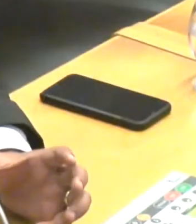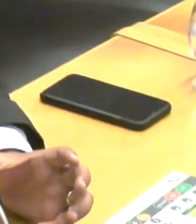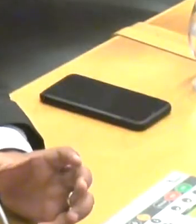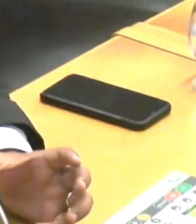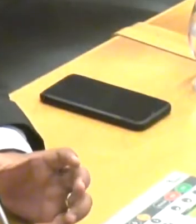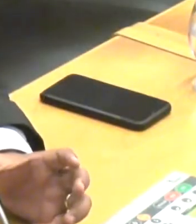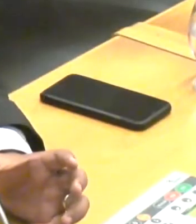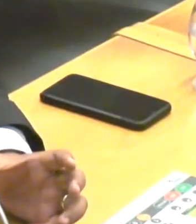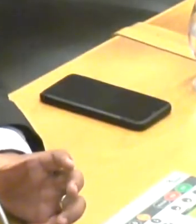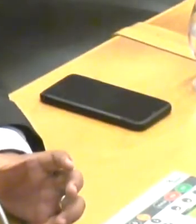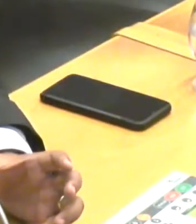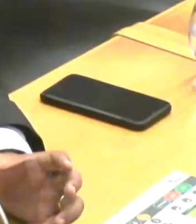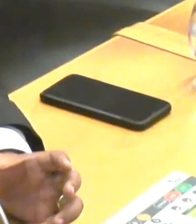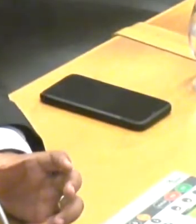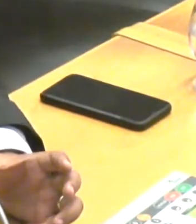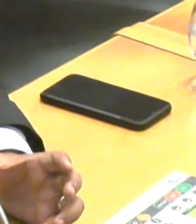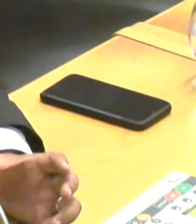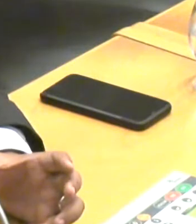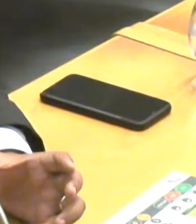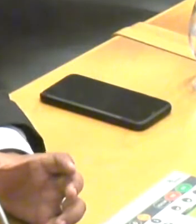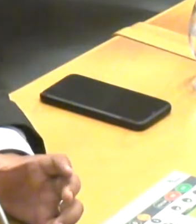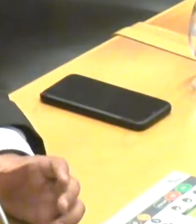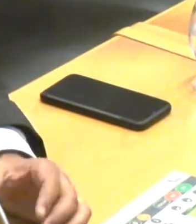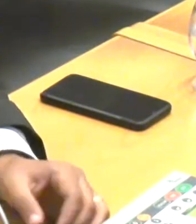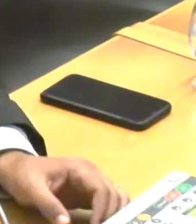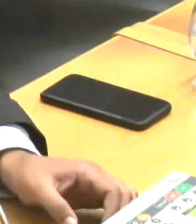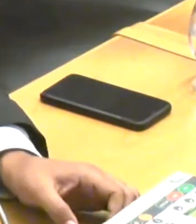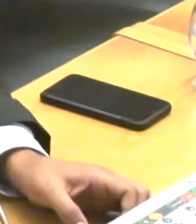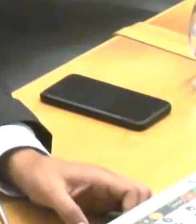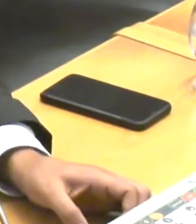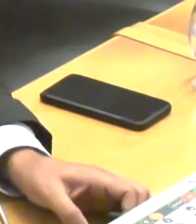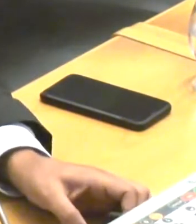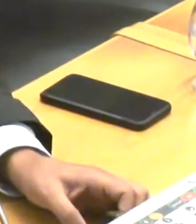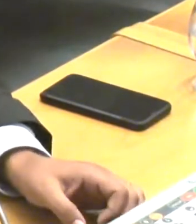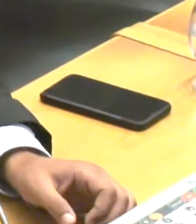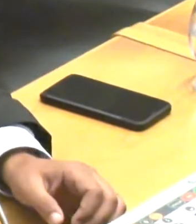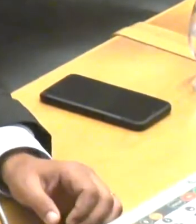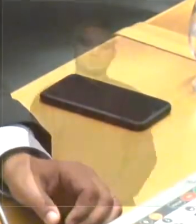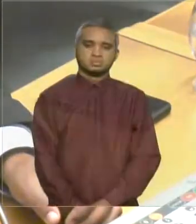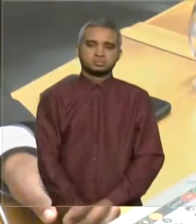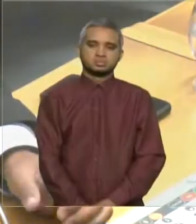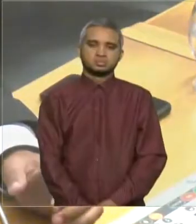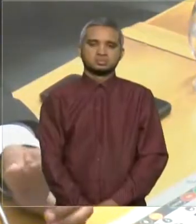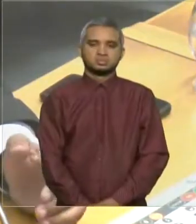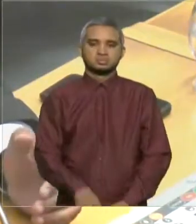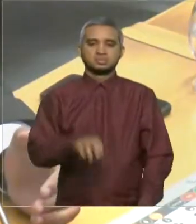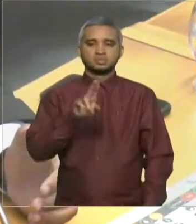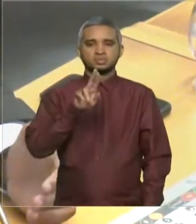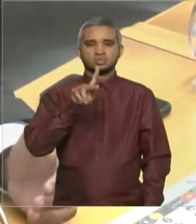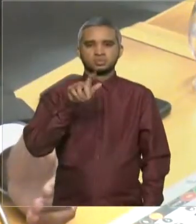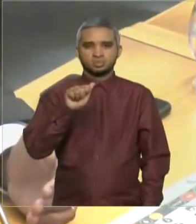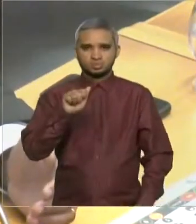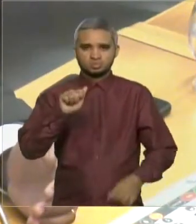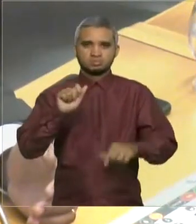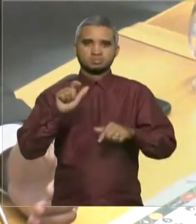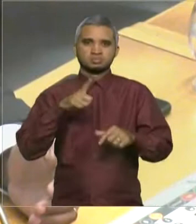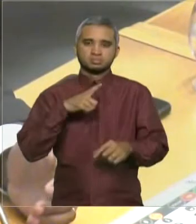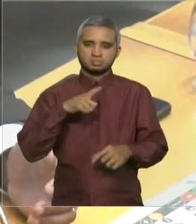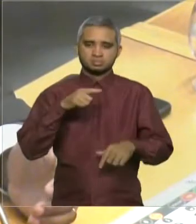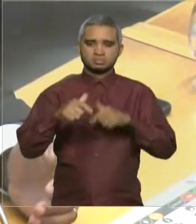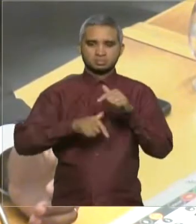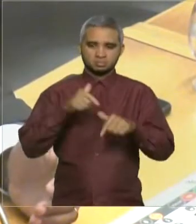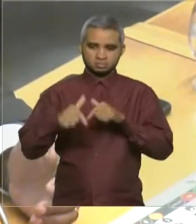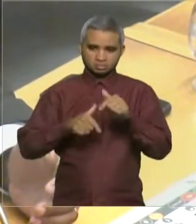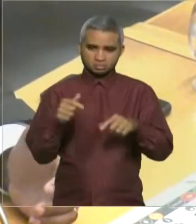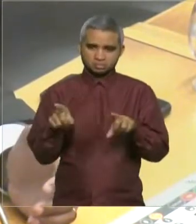das UPAs, onde pacientes iam para dializar, que além de ocupar o leito de UTI, também tem um custo muito